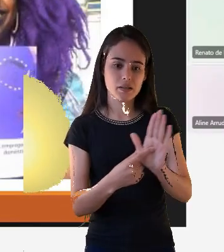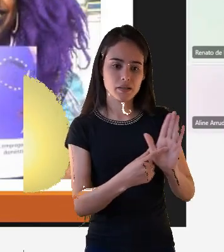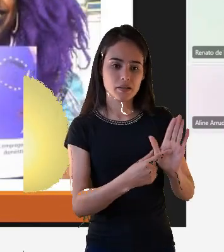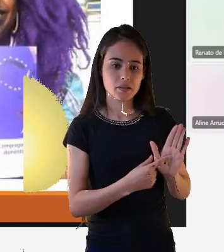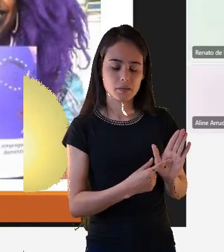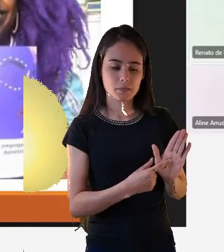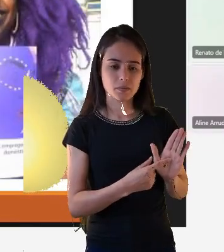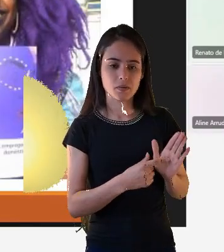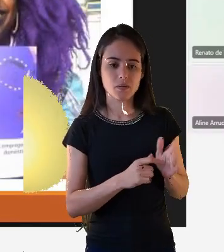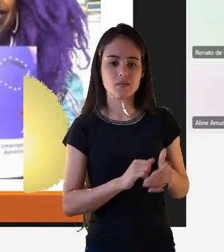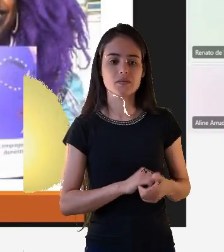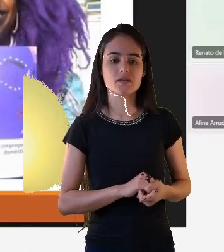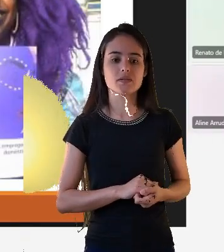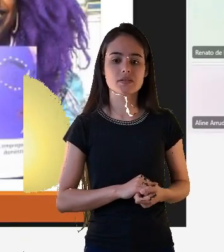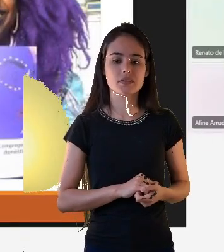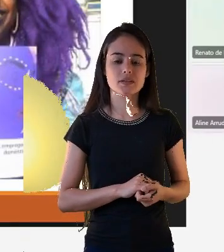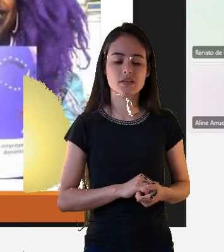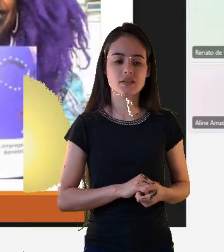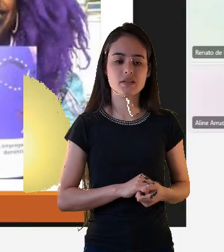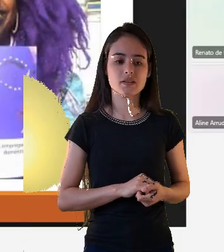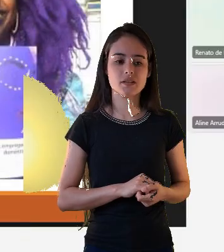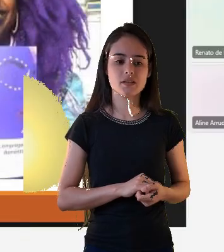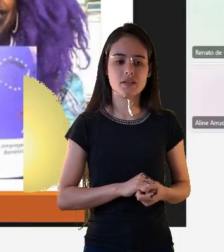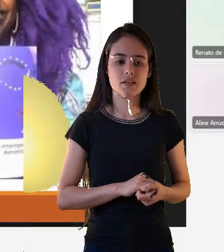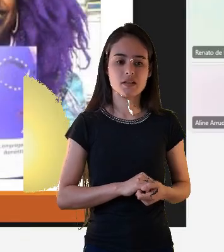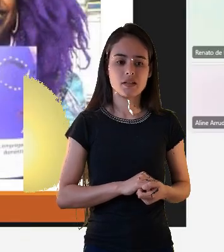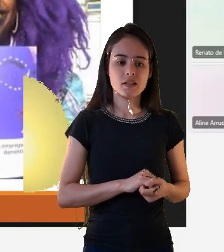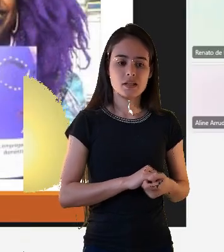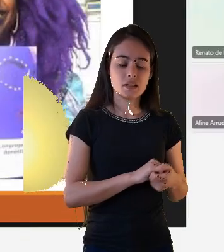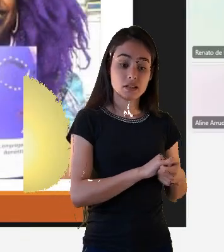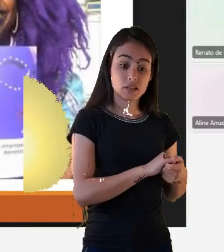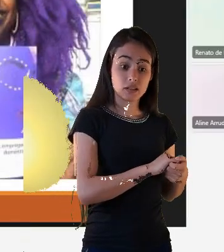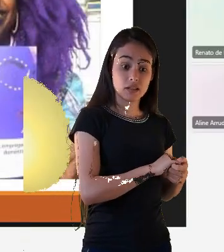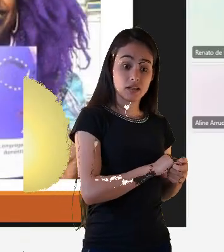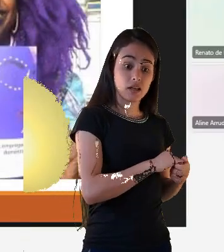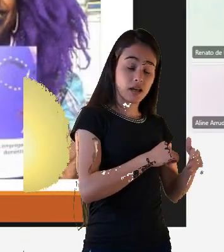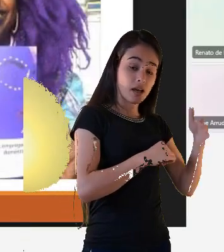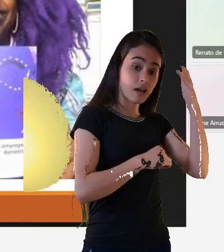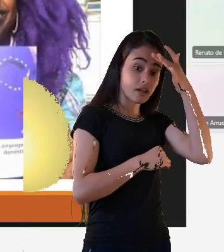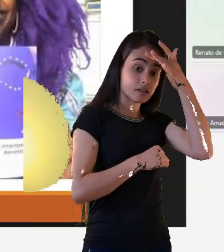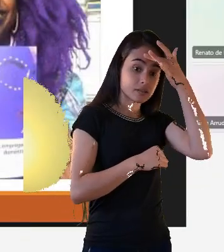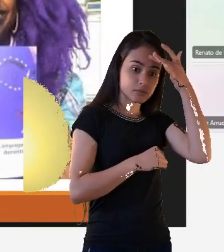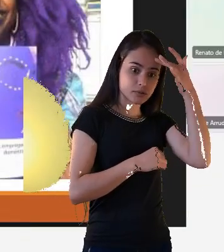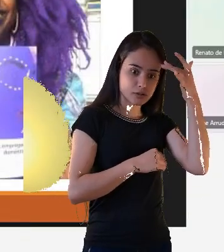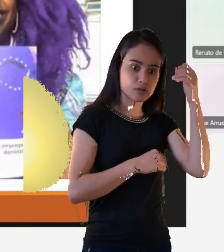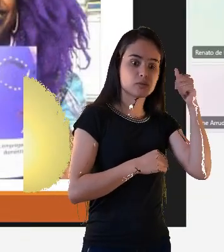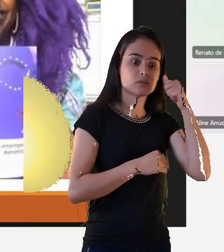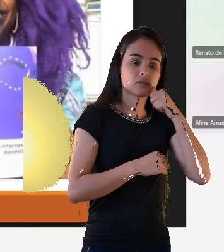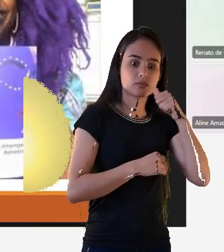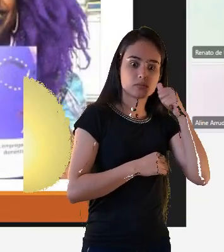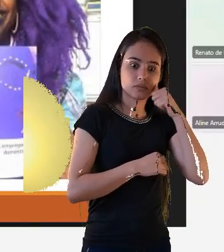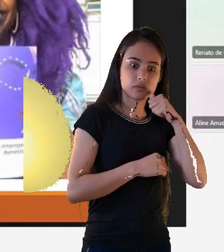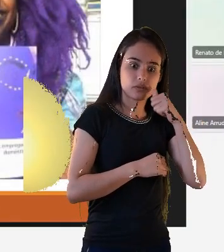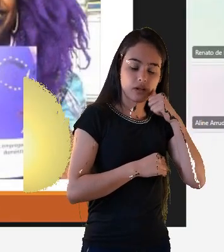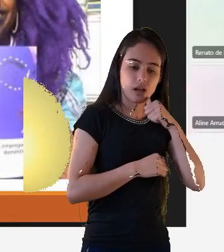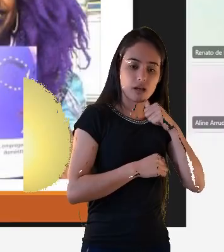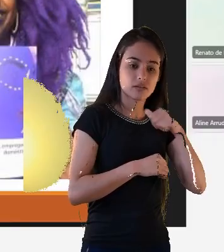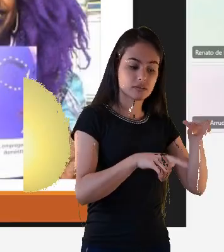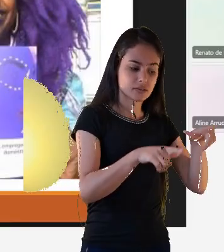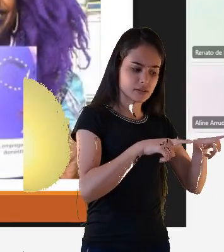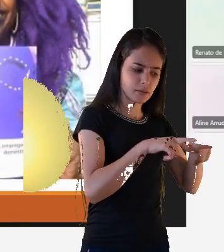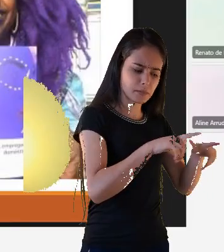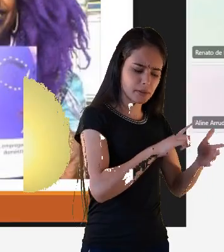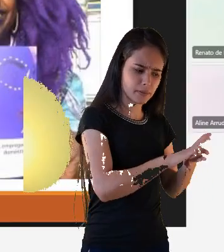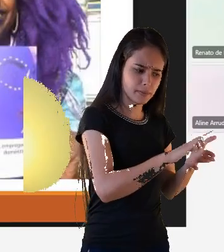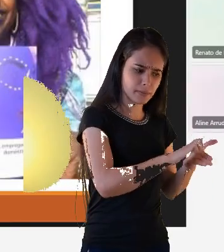Né? De que grande parte das trabalhadoras domésticas do Brasil são negras e grande parte das mulheres